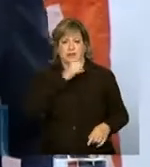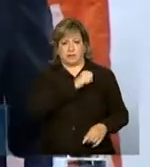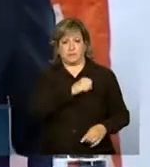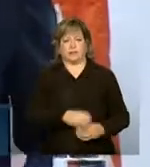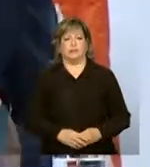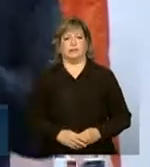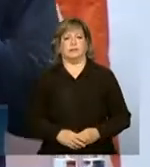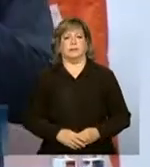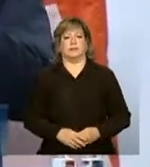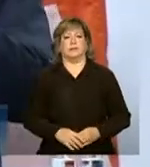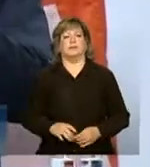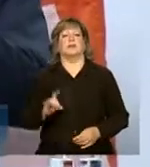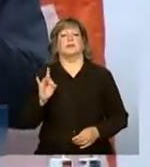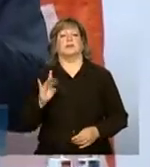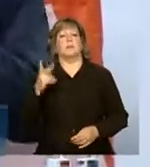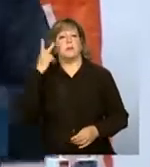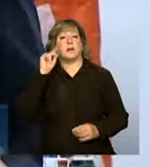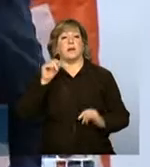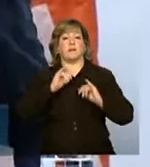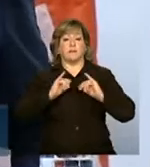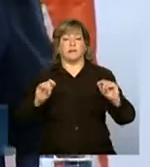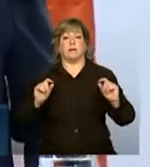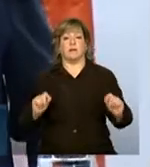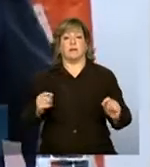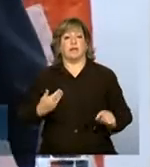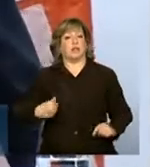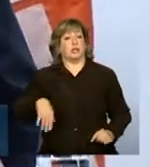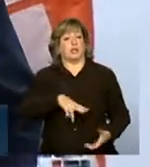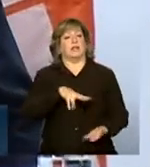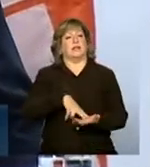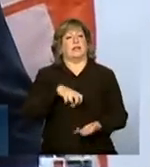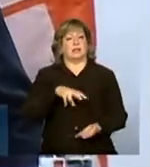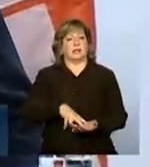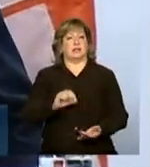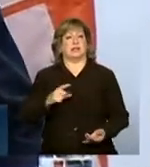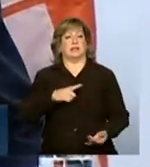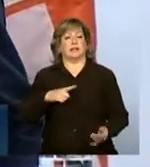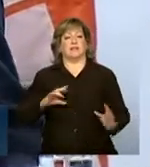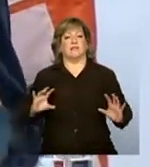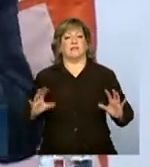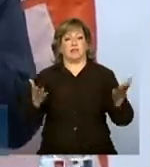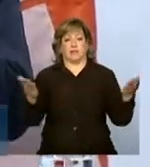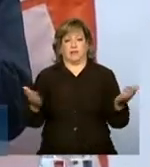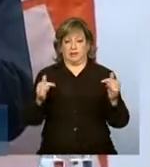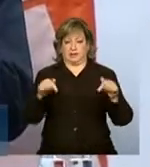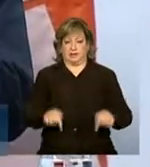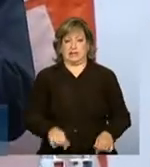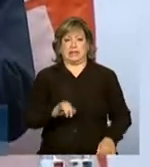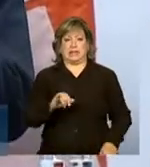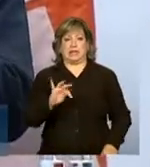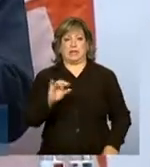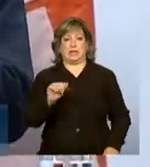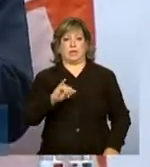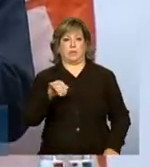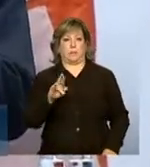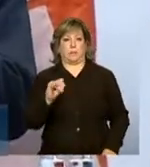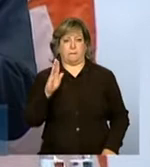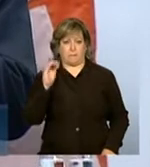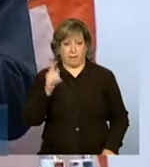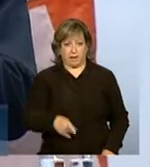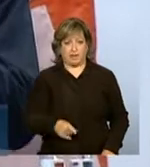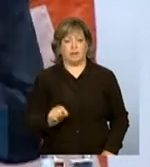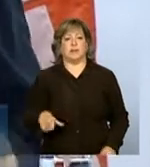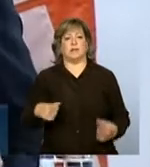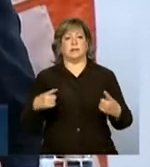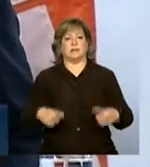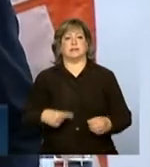saudação, apenas para registrar a nossa alegria de estar celebrando aqui em Itajubá, uma cidade que já é